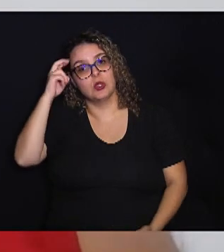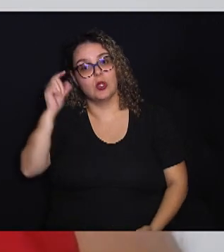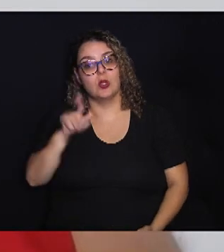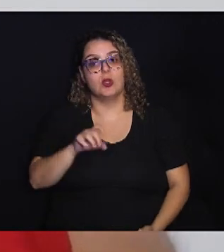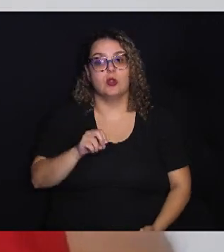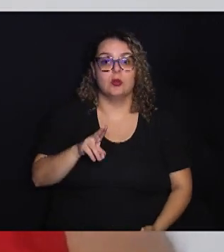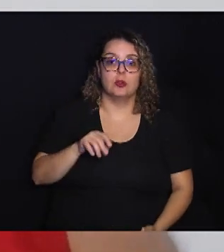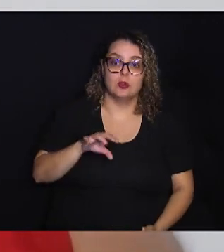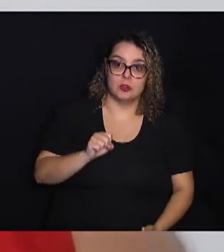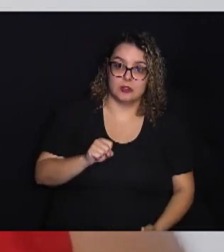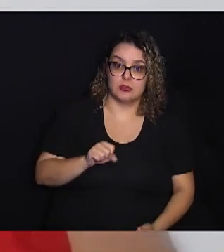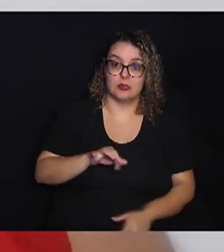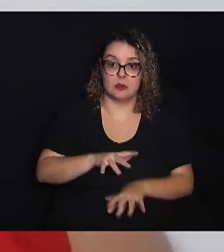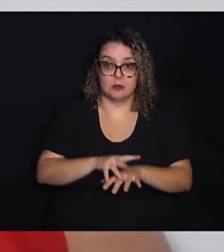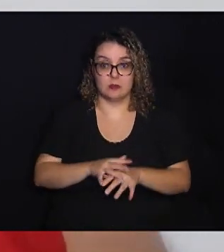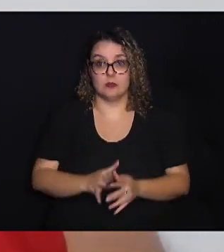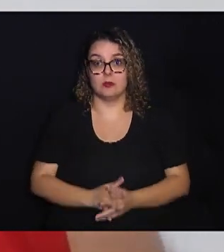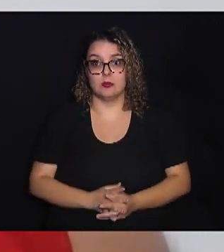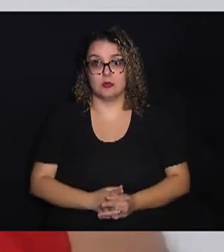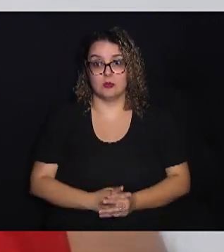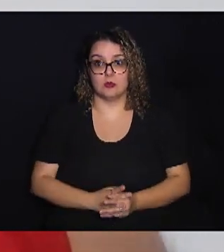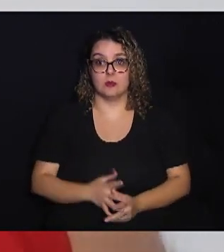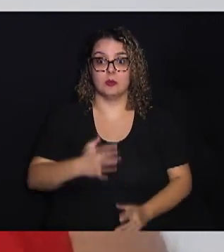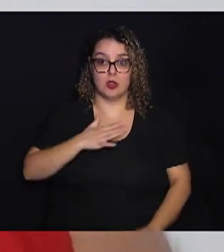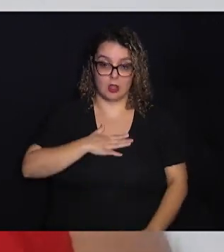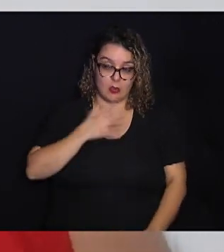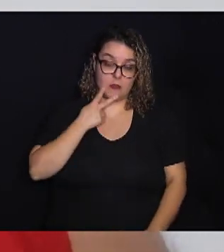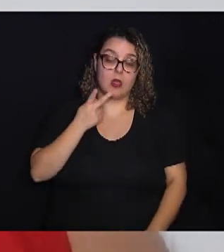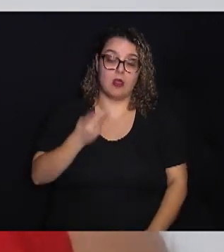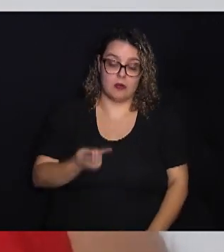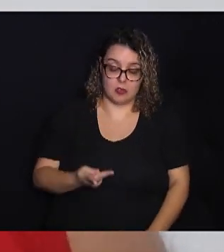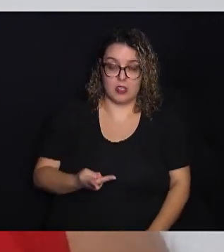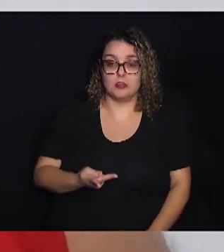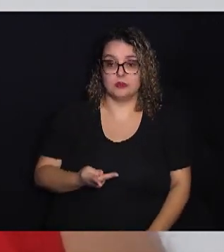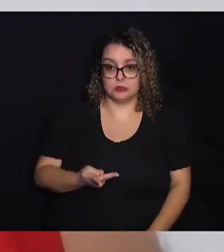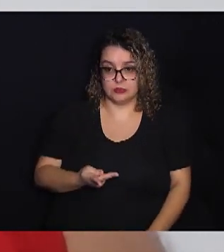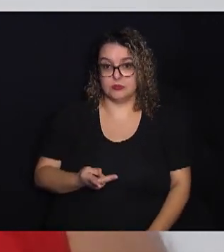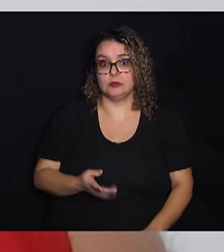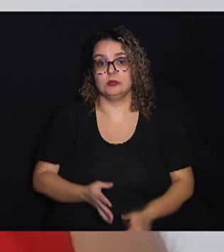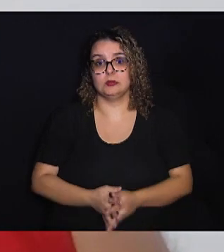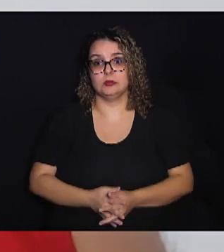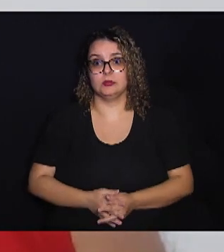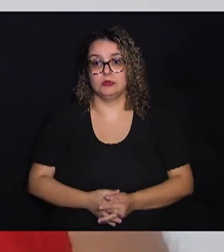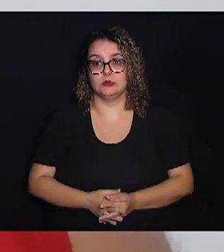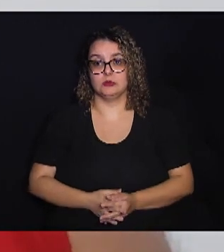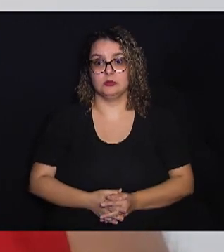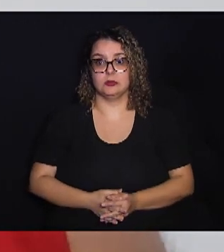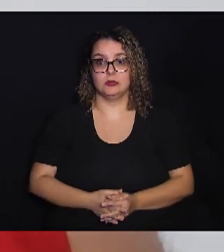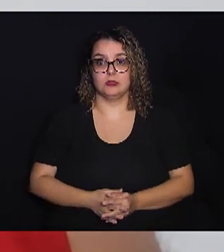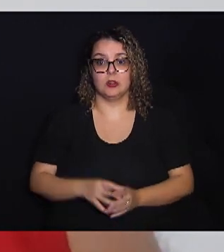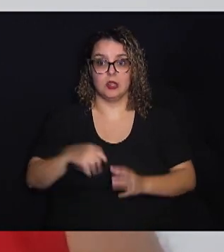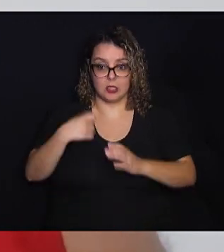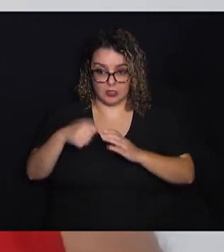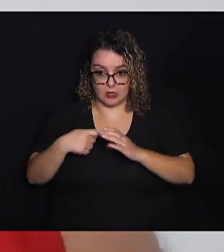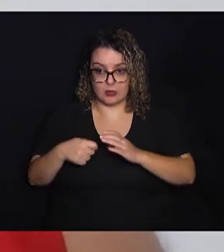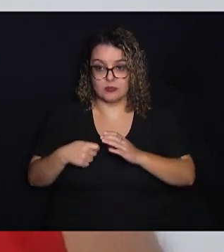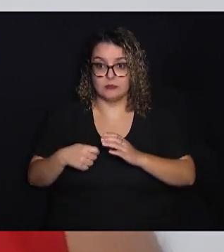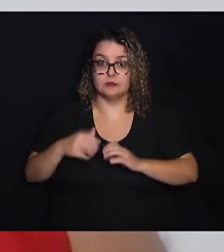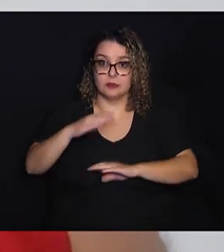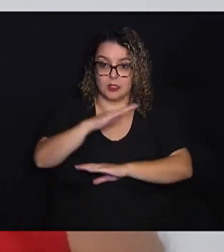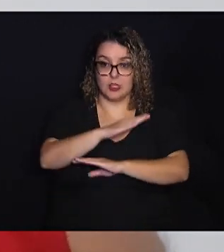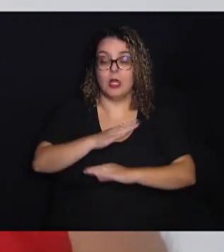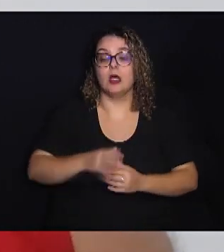é a minha contribuição para com a gravação lá da Câmara